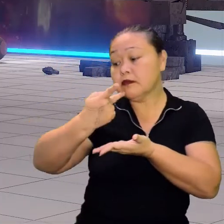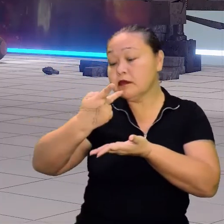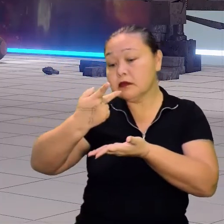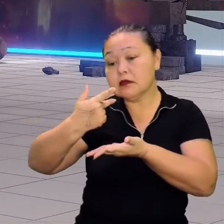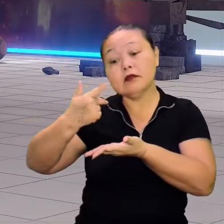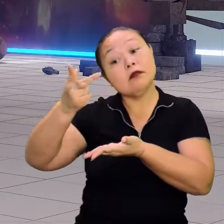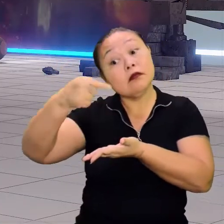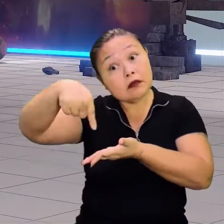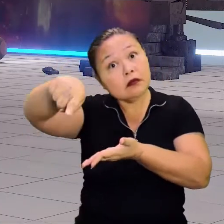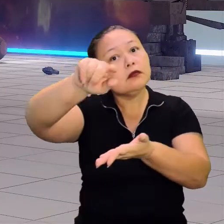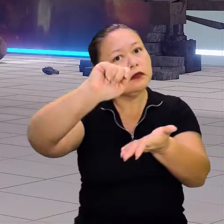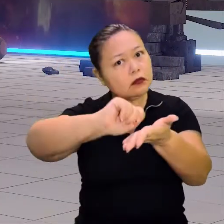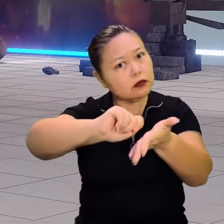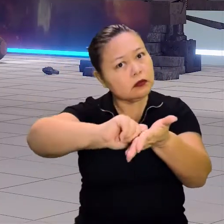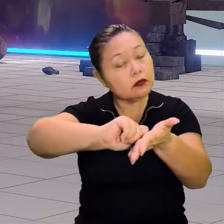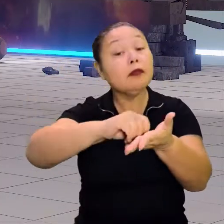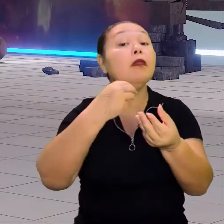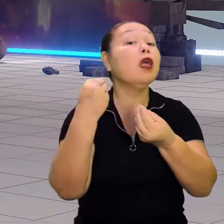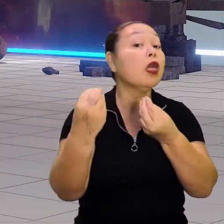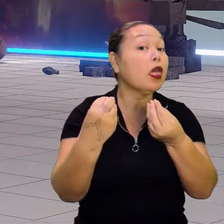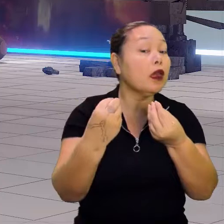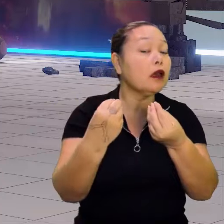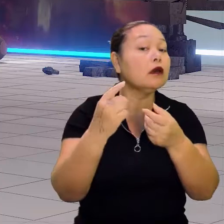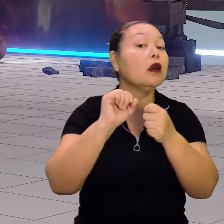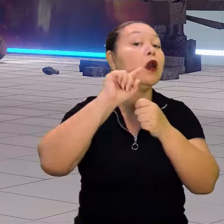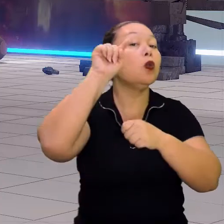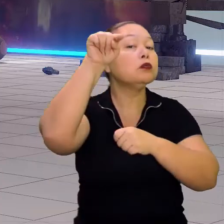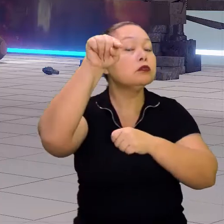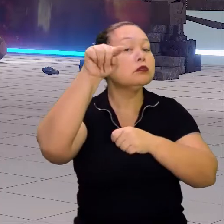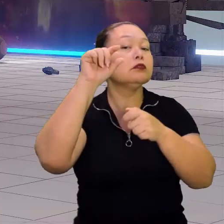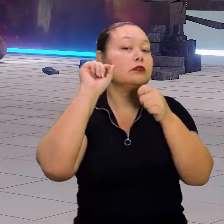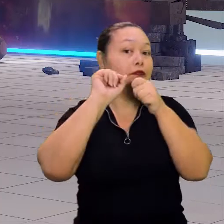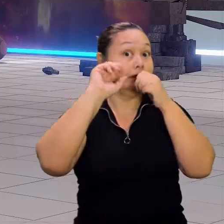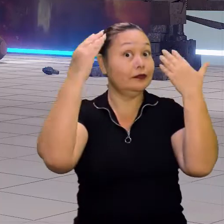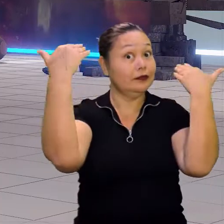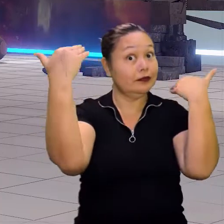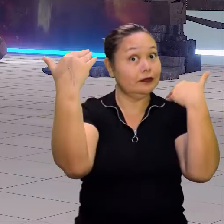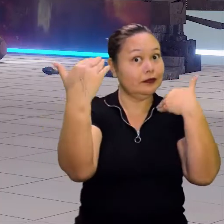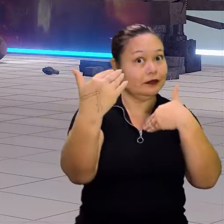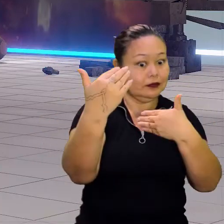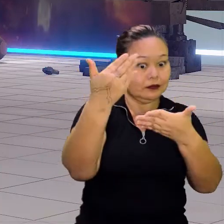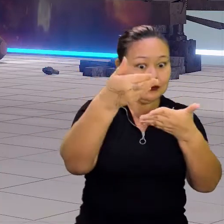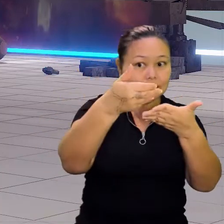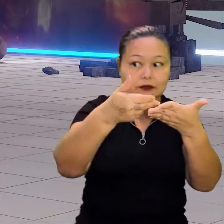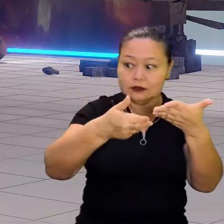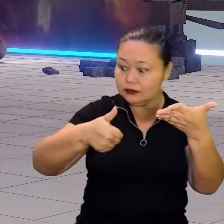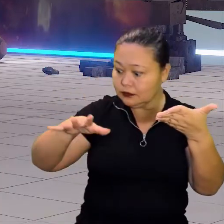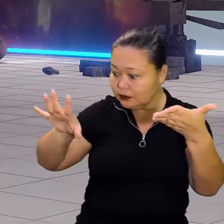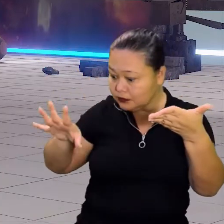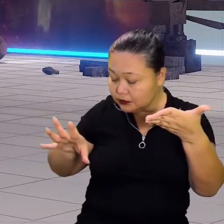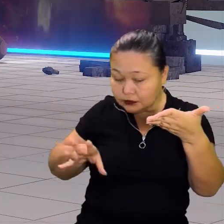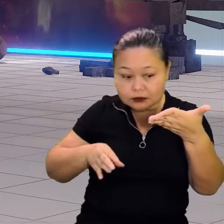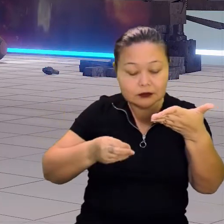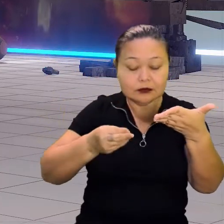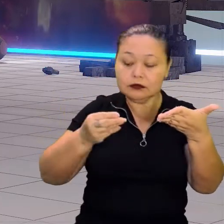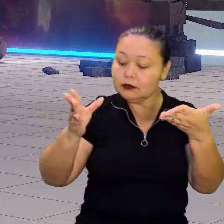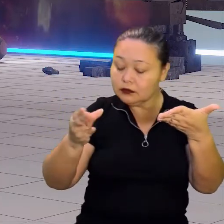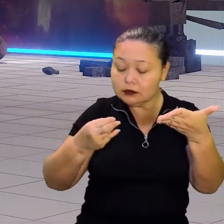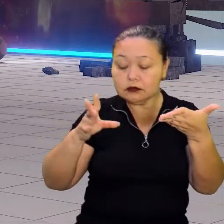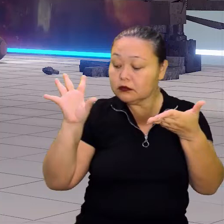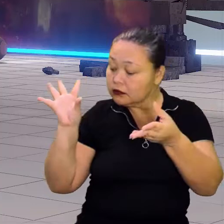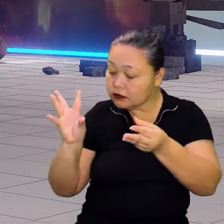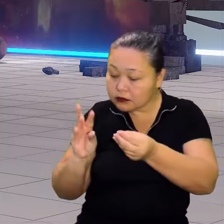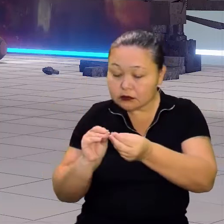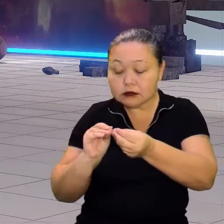fala, anotem. Para quê? Para quando vocês forem fazer a prova, pega todo o teu material, todo o teu